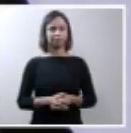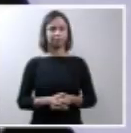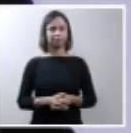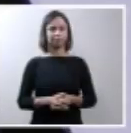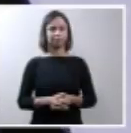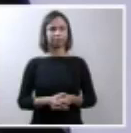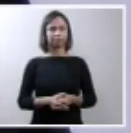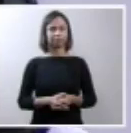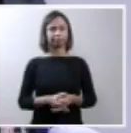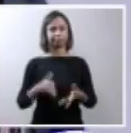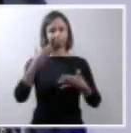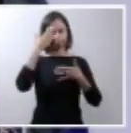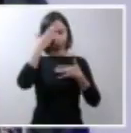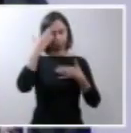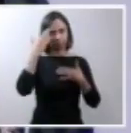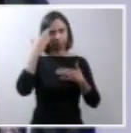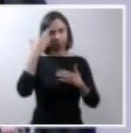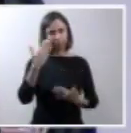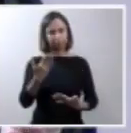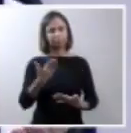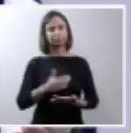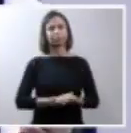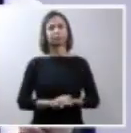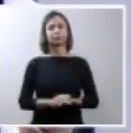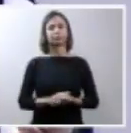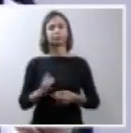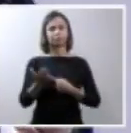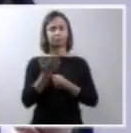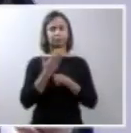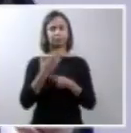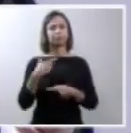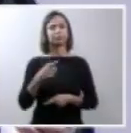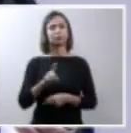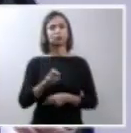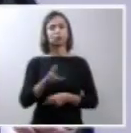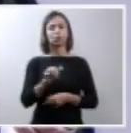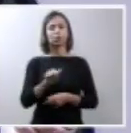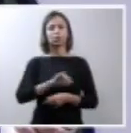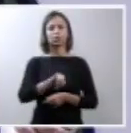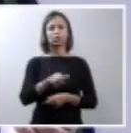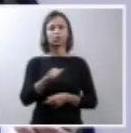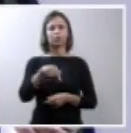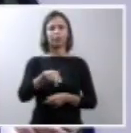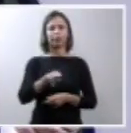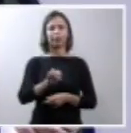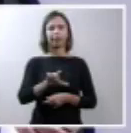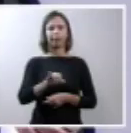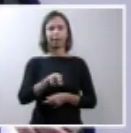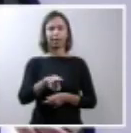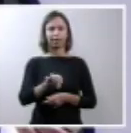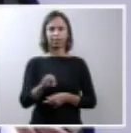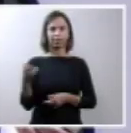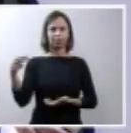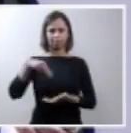Gu agradeço a colaboração da D Jaqueline Pitangui